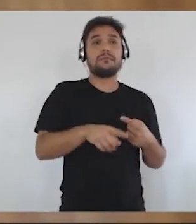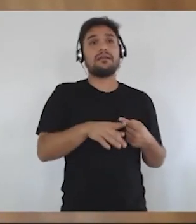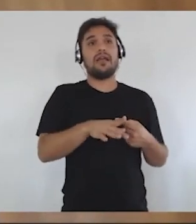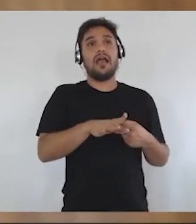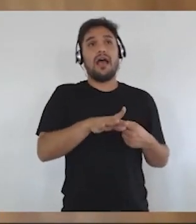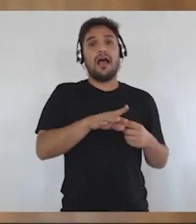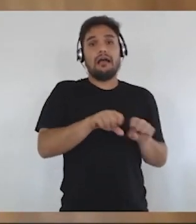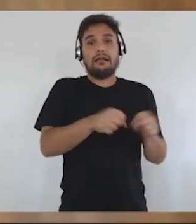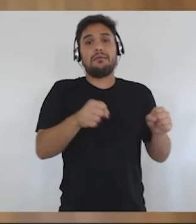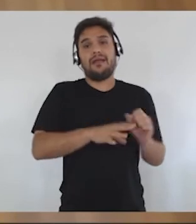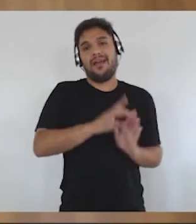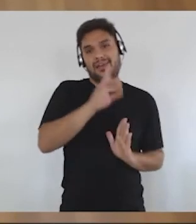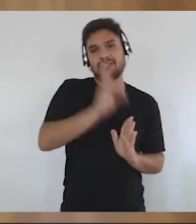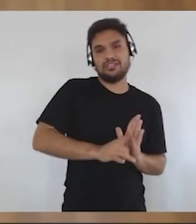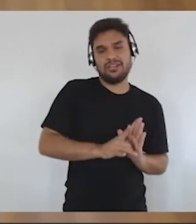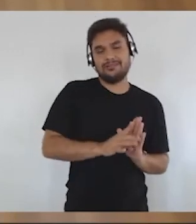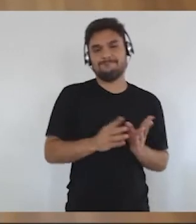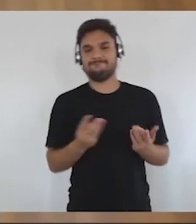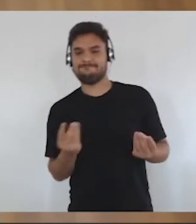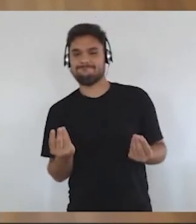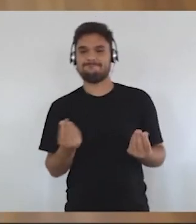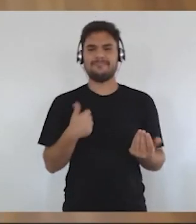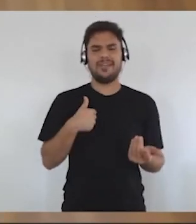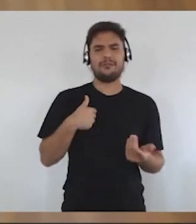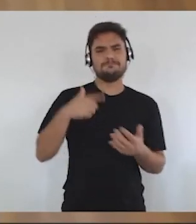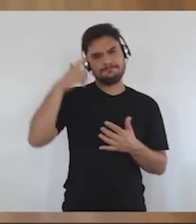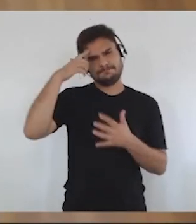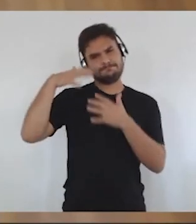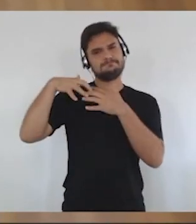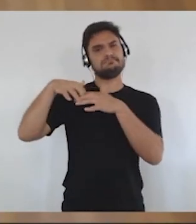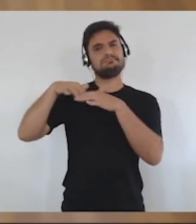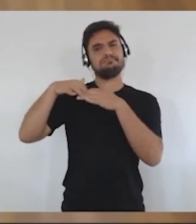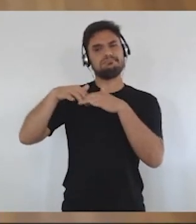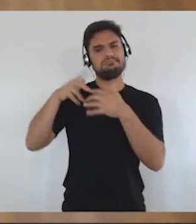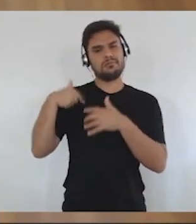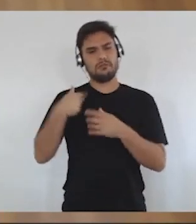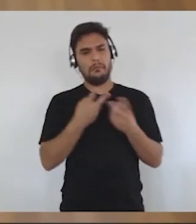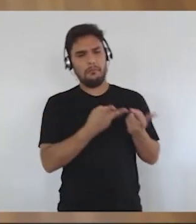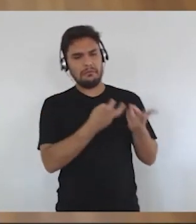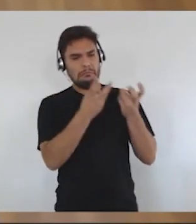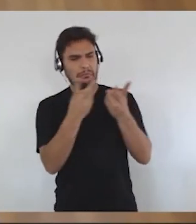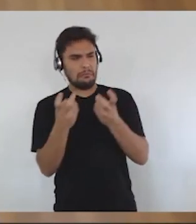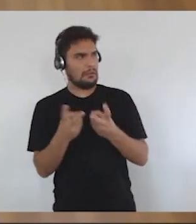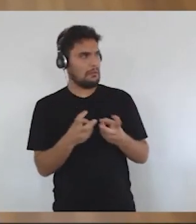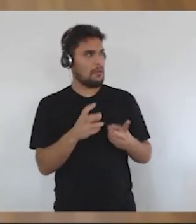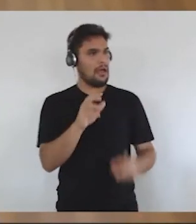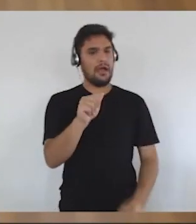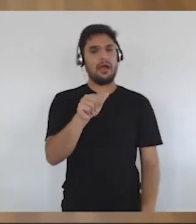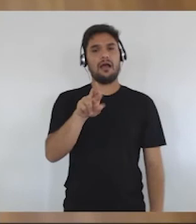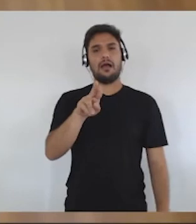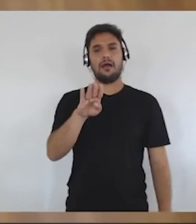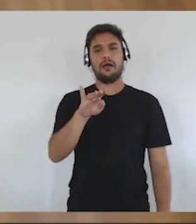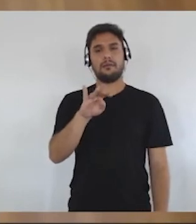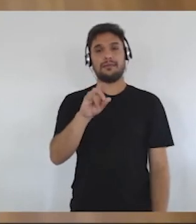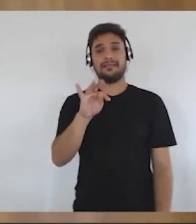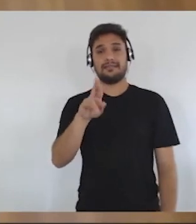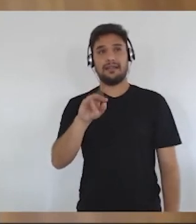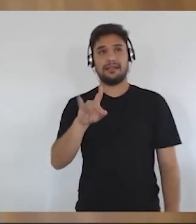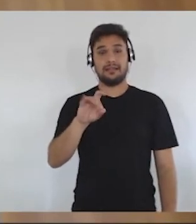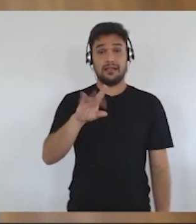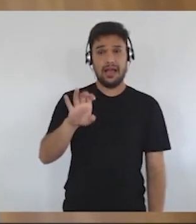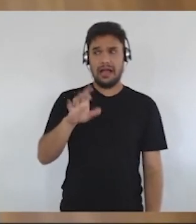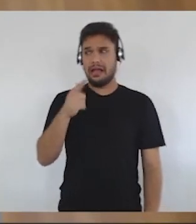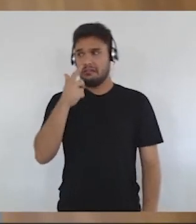prerrogativas. E a minha conclusão, no final das contas, depois de ver tantas arbitrariedades, tantos abusos, tantos